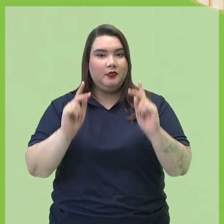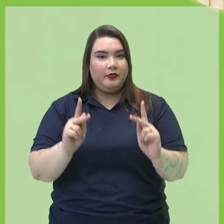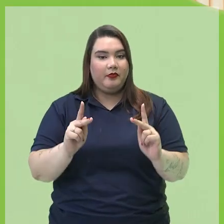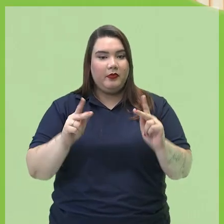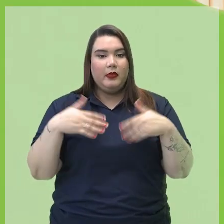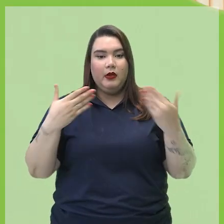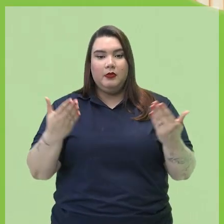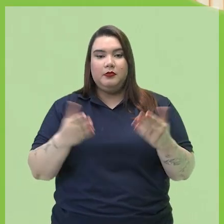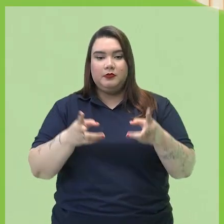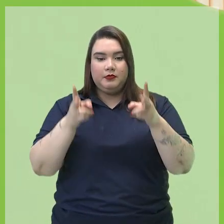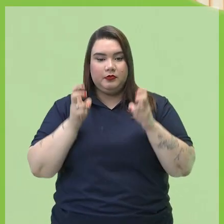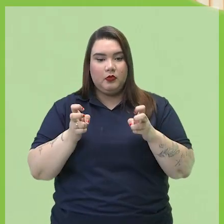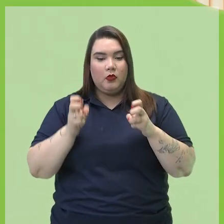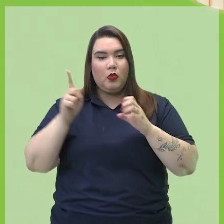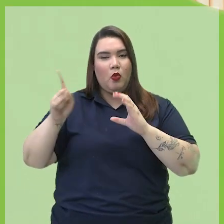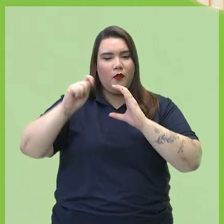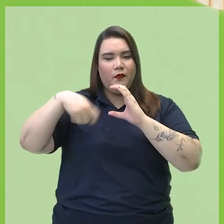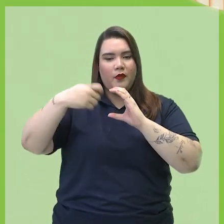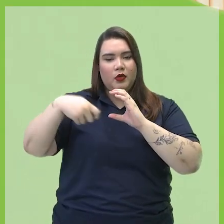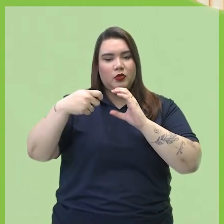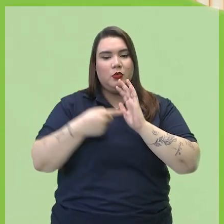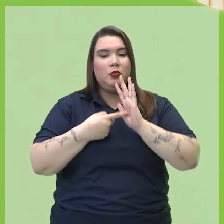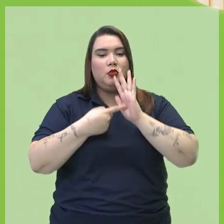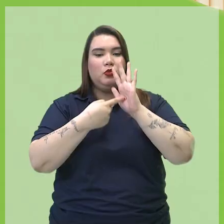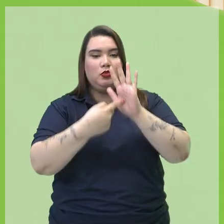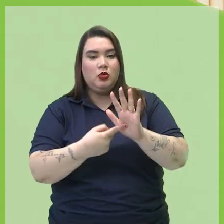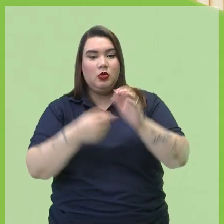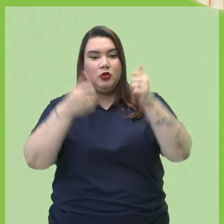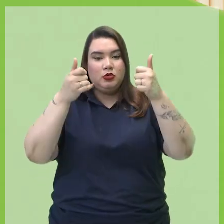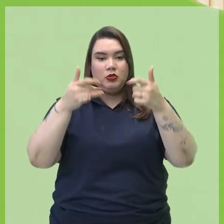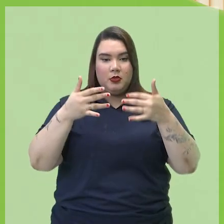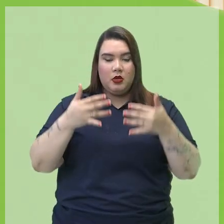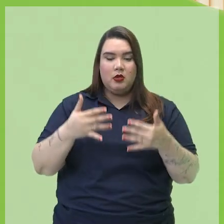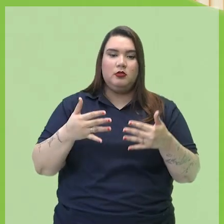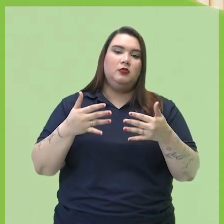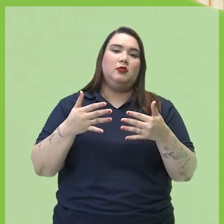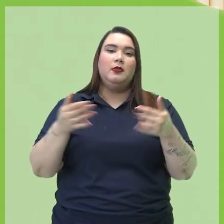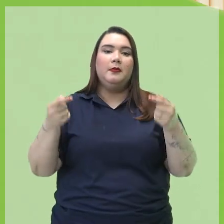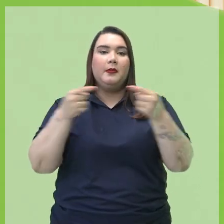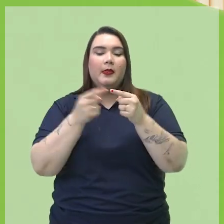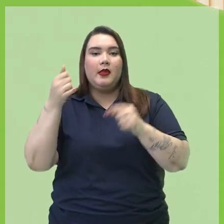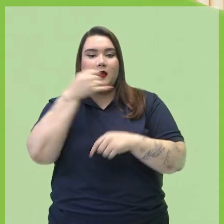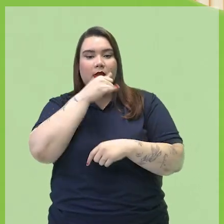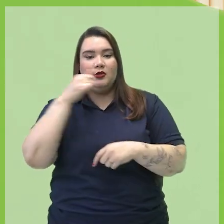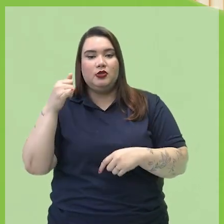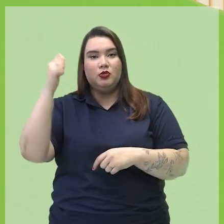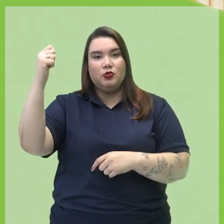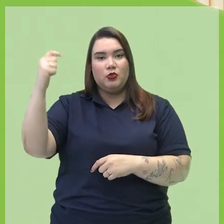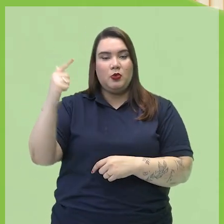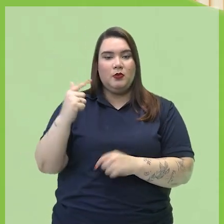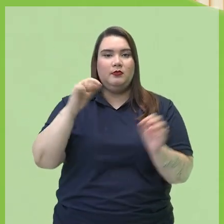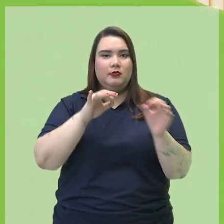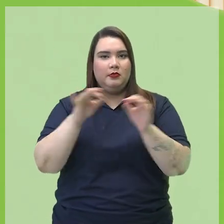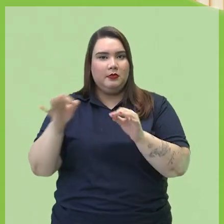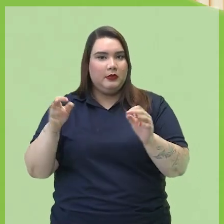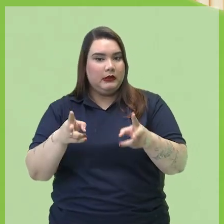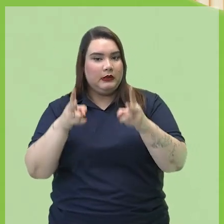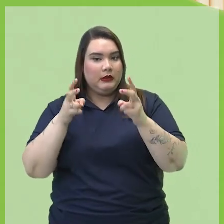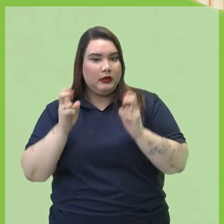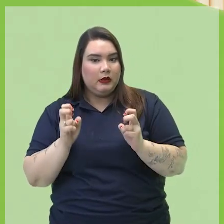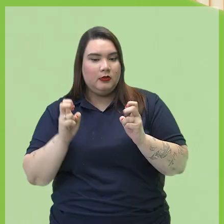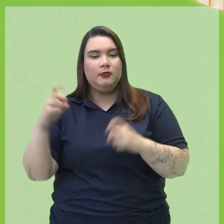Muito bem, olha só. O nosso vídeo nos mostra aí a definição dessa energia solar. Vocês